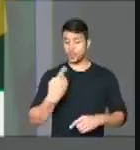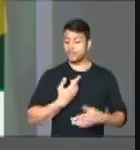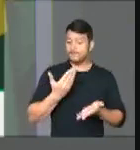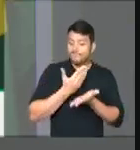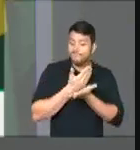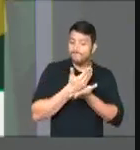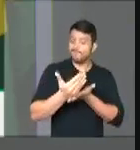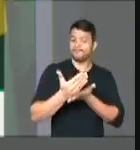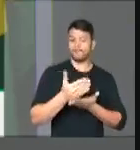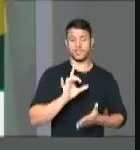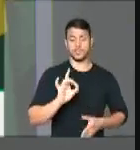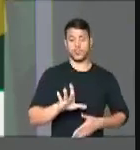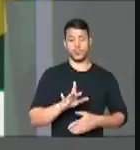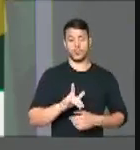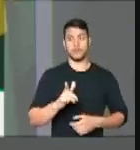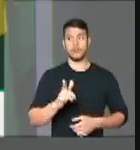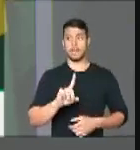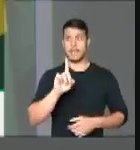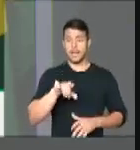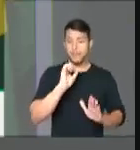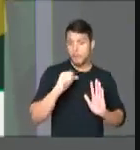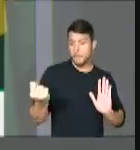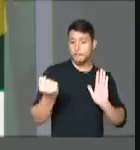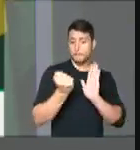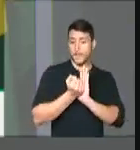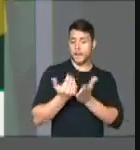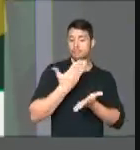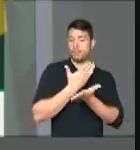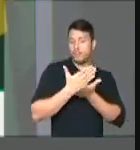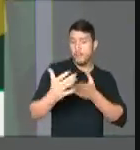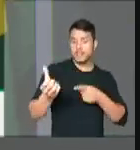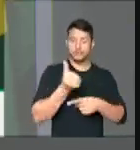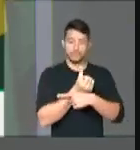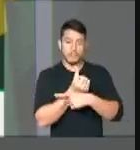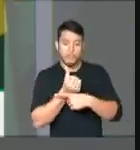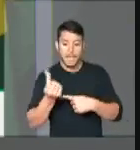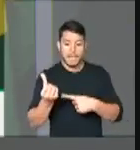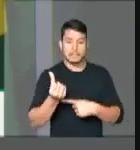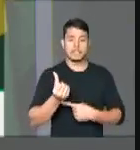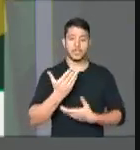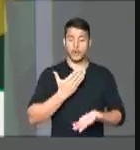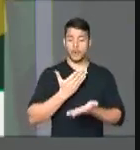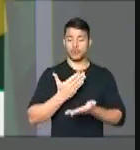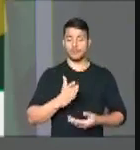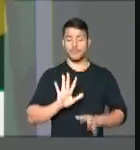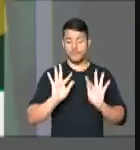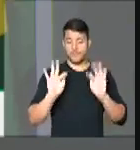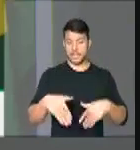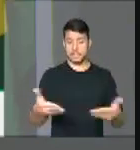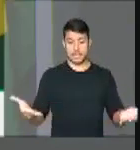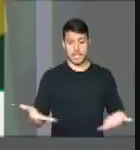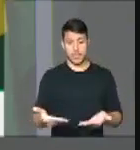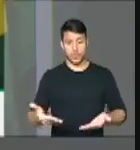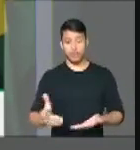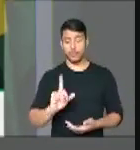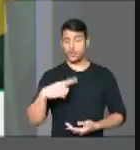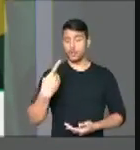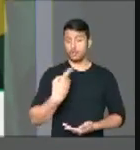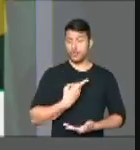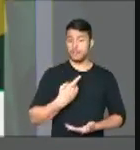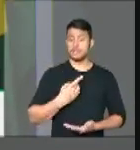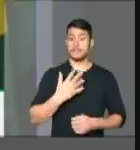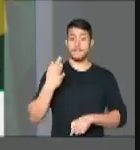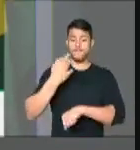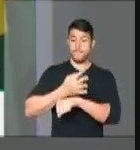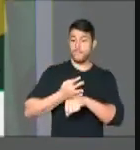da Previdência é o começo, é um marco para esse semestre, esse primeiro semestre que se encerra agora, nessa semana. Entramos em